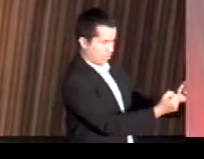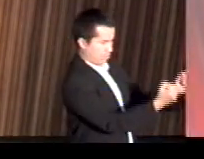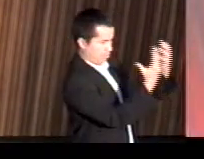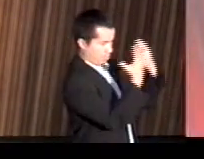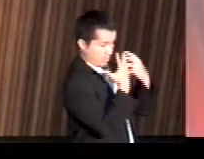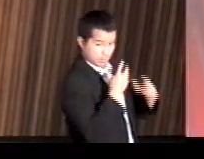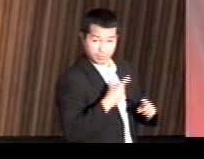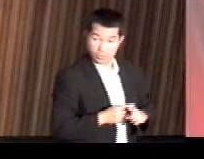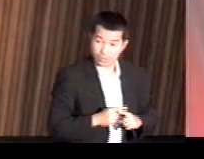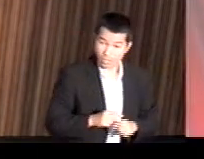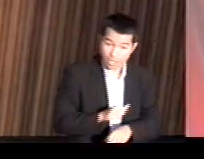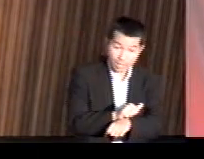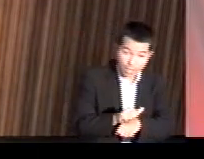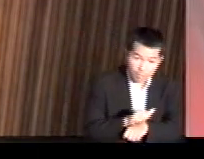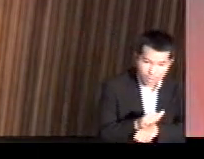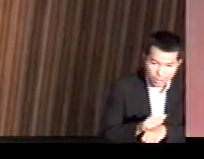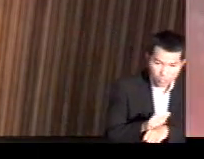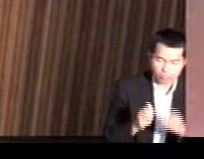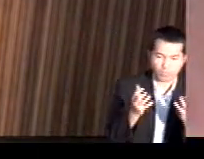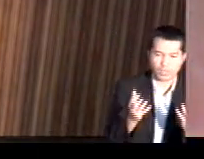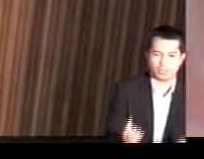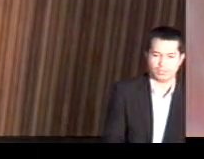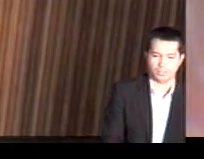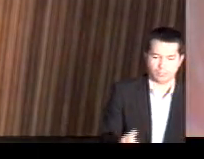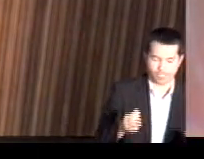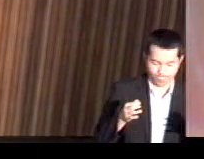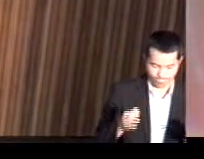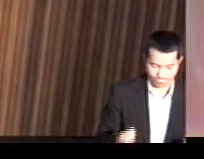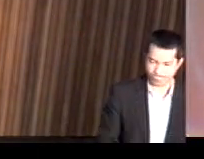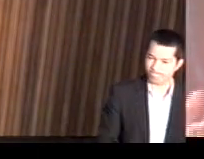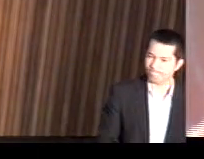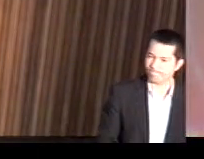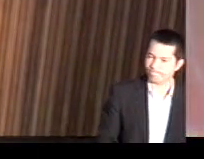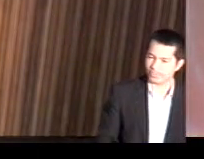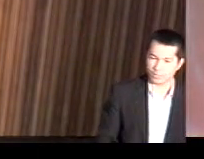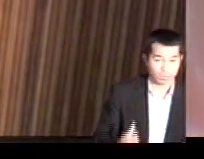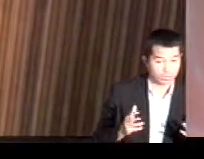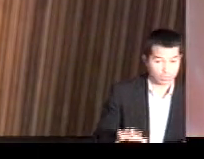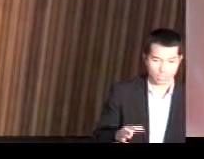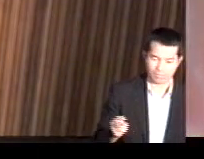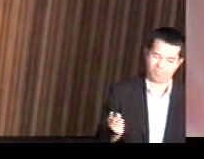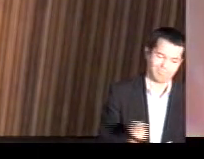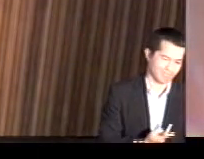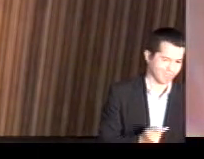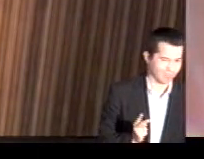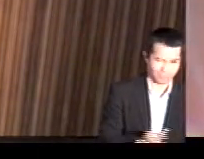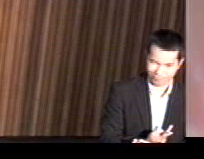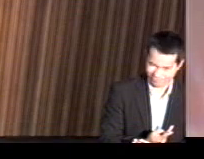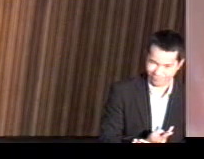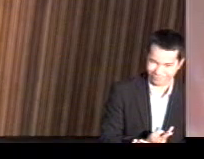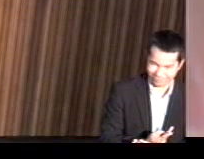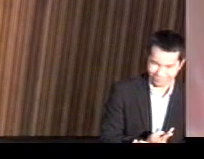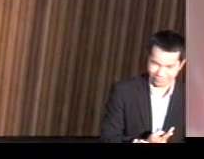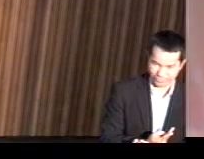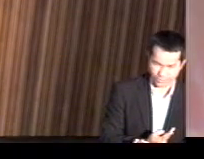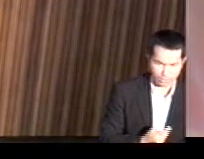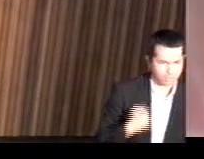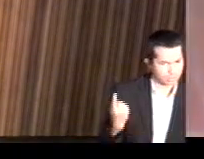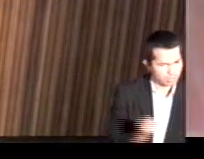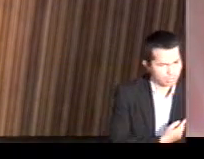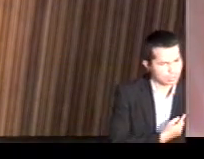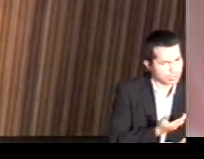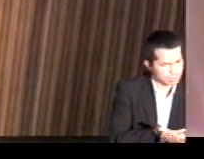justiça. A grande lição é que o nosso Salvador é rei de justiça, e por isso